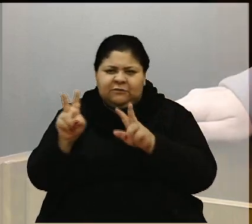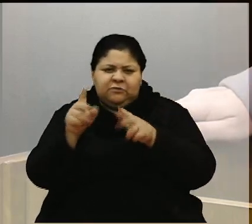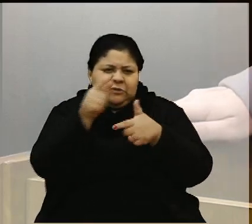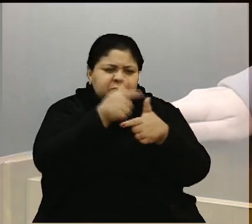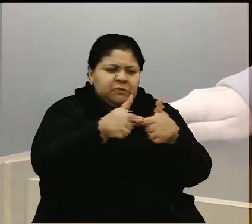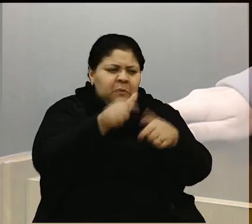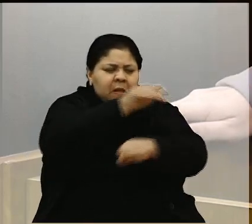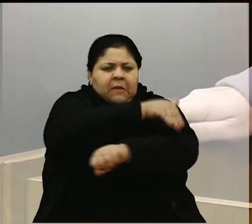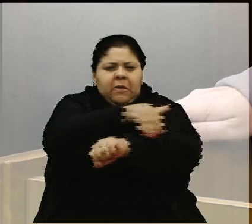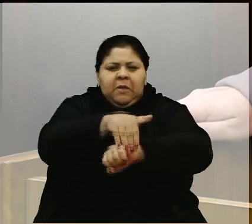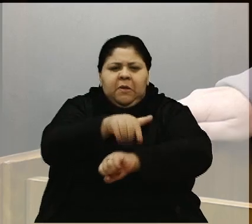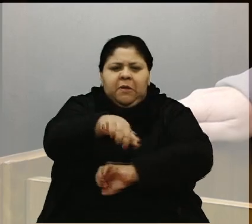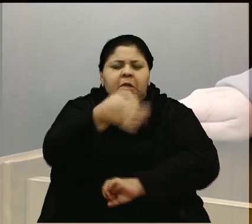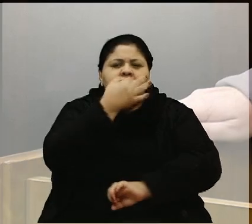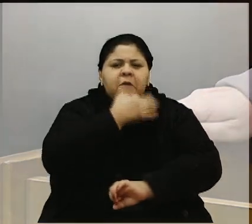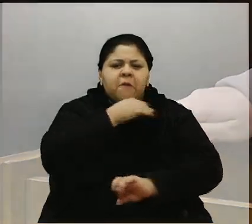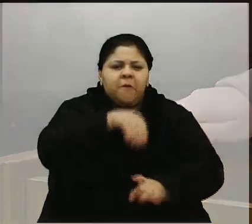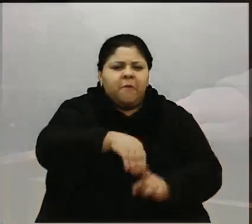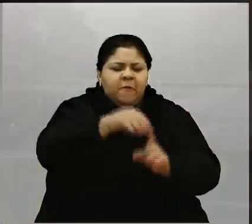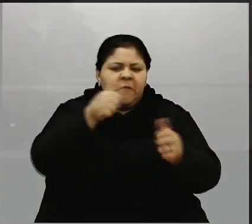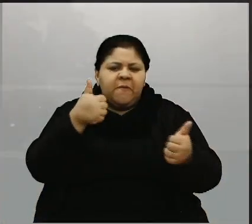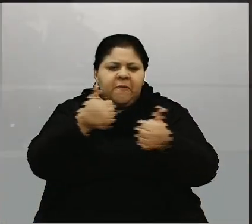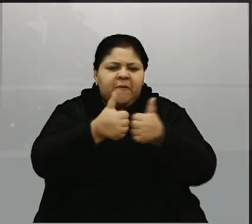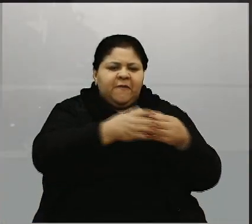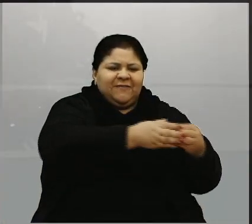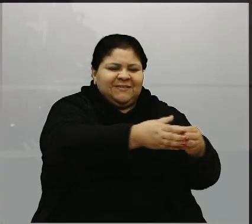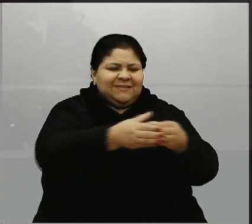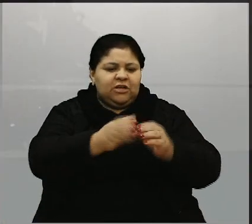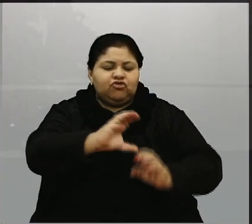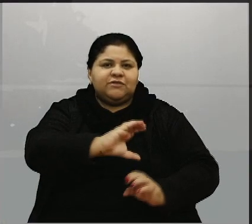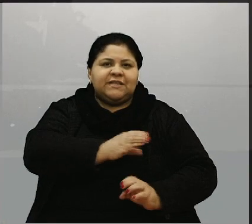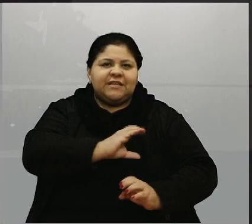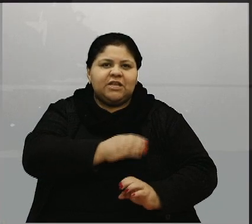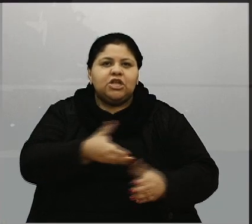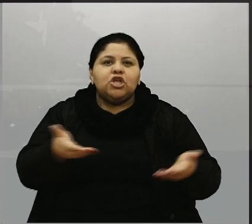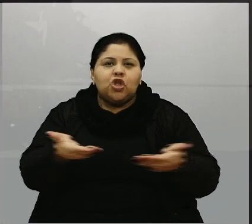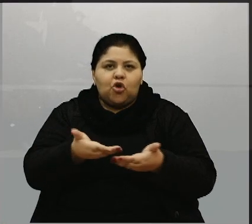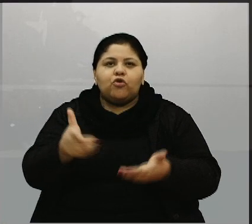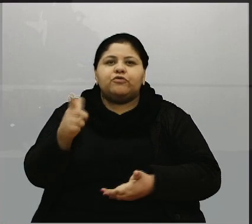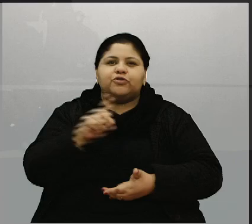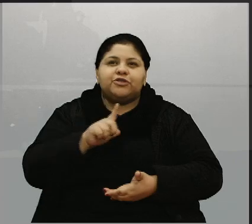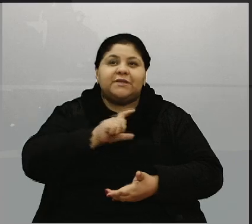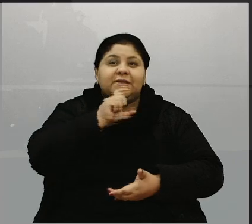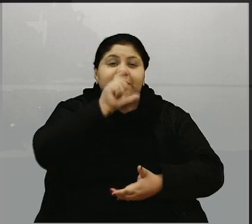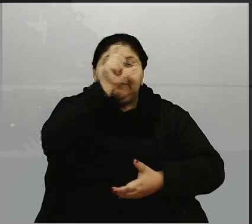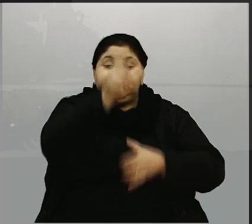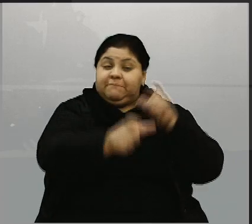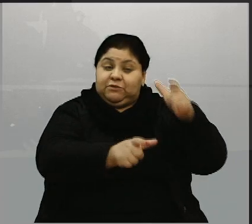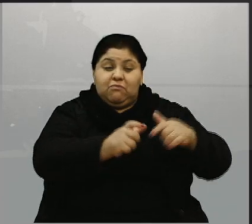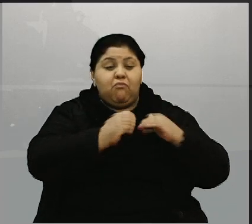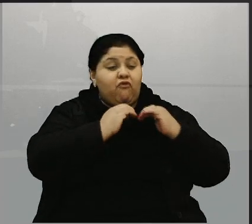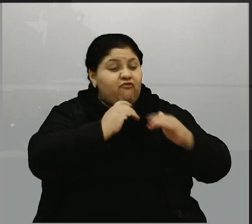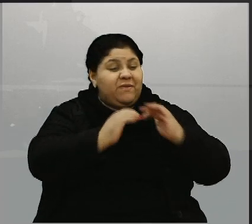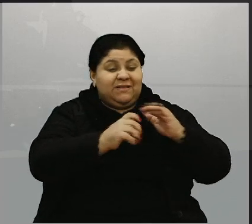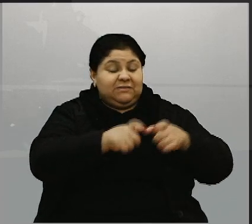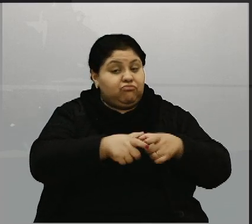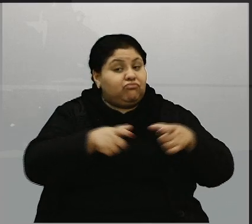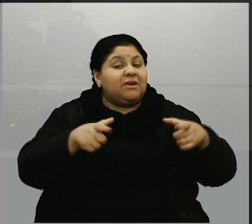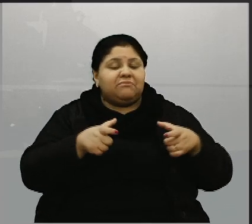aí, principalmente nas proximidades do Estádio Centenário hoje, que tem um fluxo de pessoas muito grande, né, nos